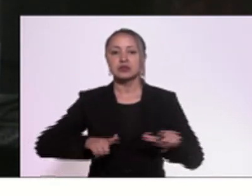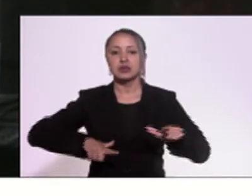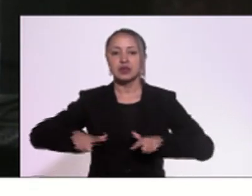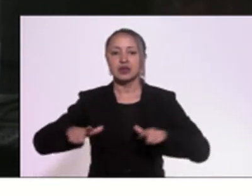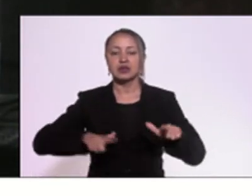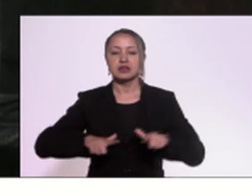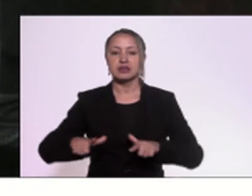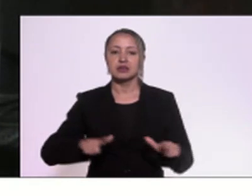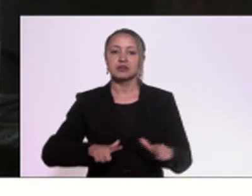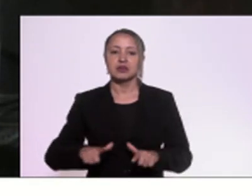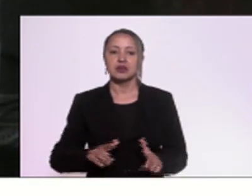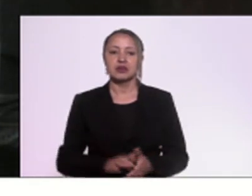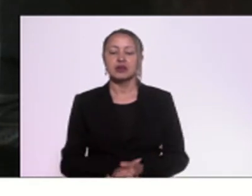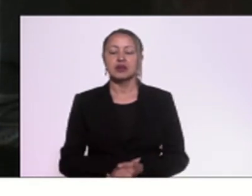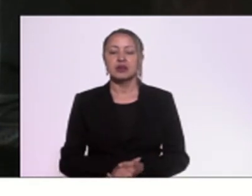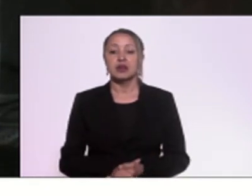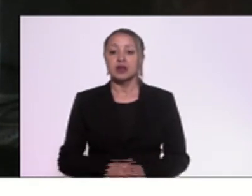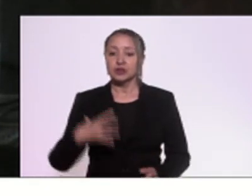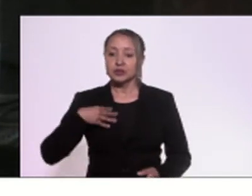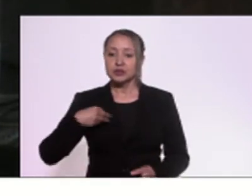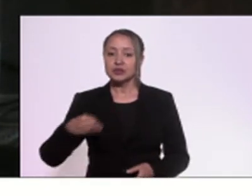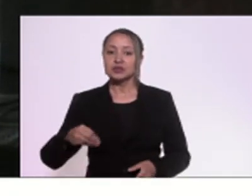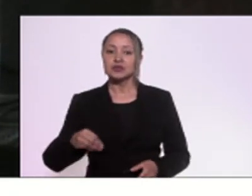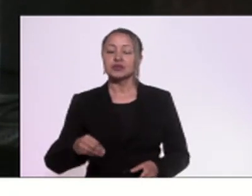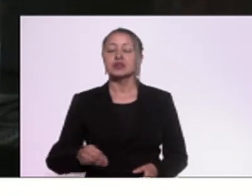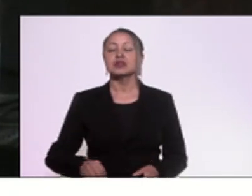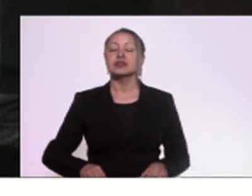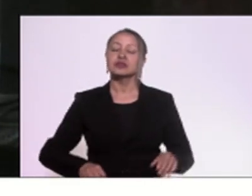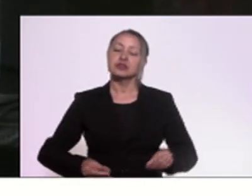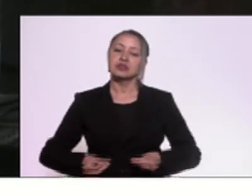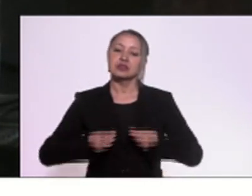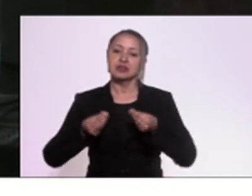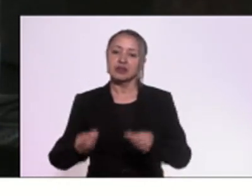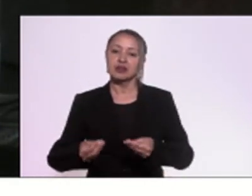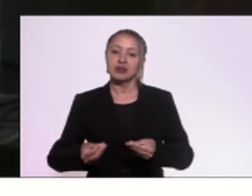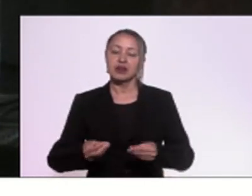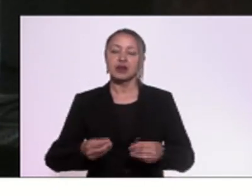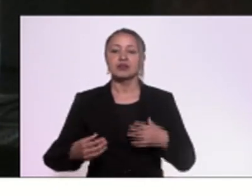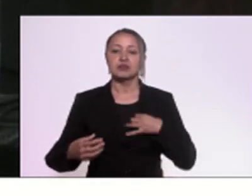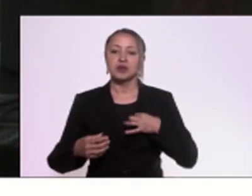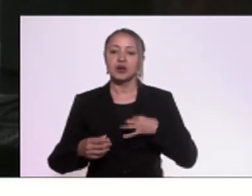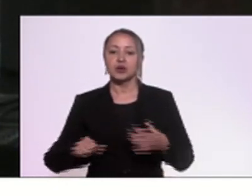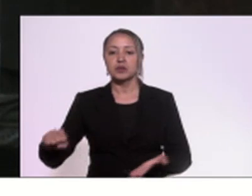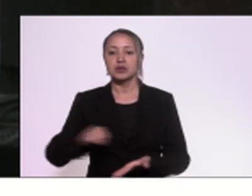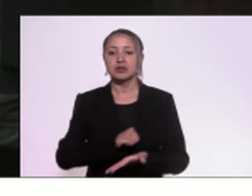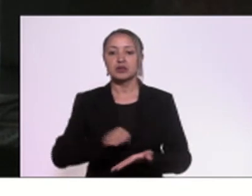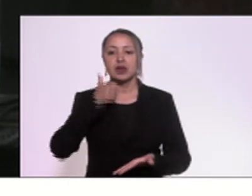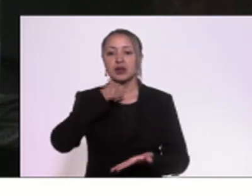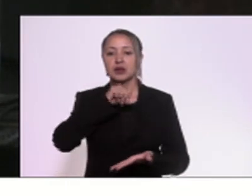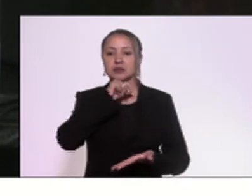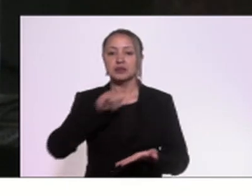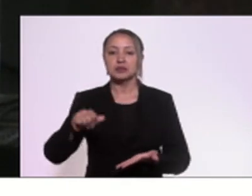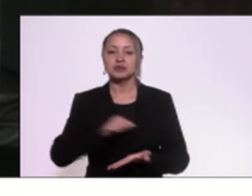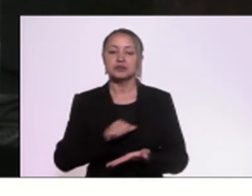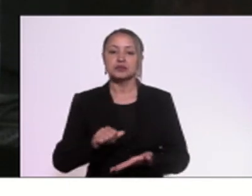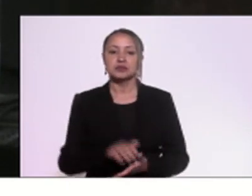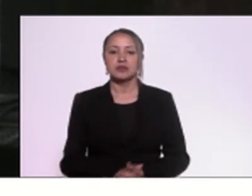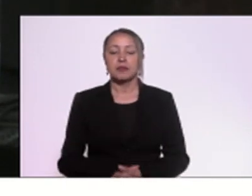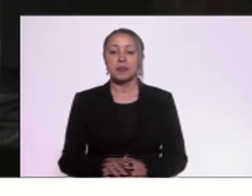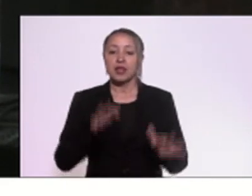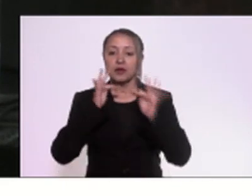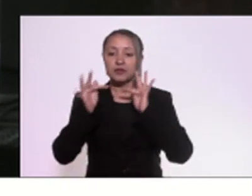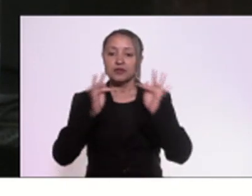faz só cinema brasileiro. Cinema nacional, cinema de qualidade. Como é que o Ponto Cine vai fechar? Não, Laura,